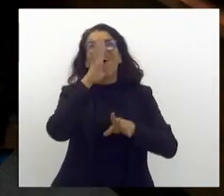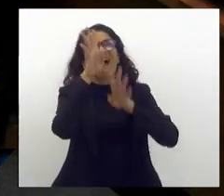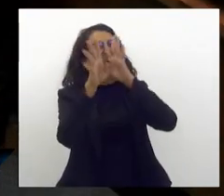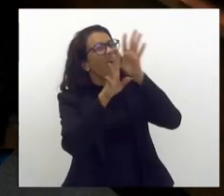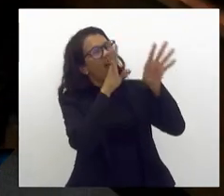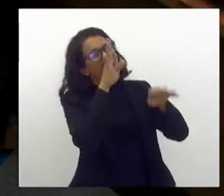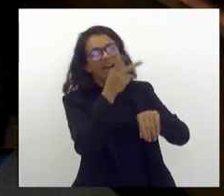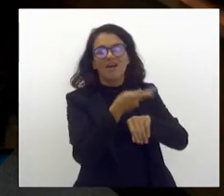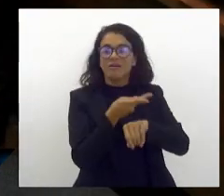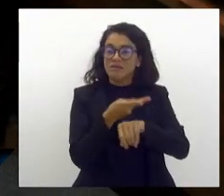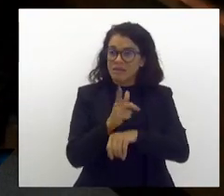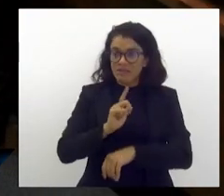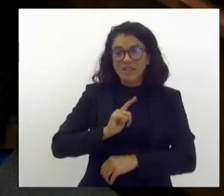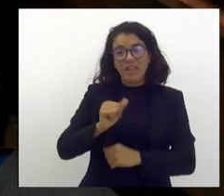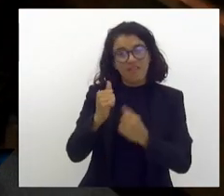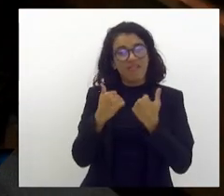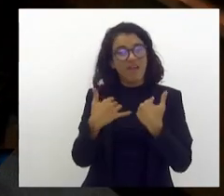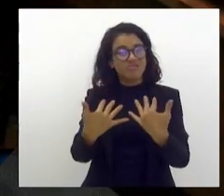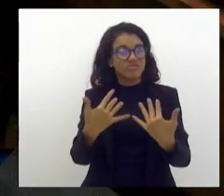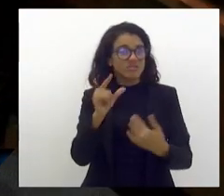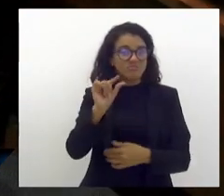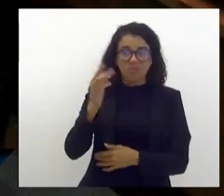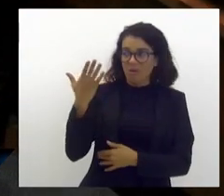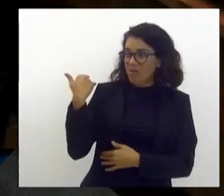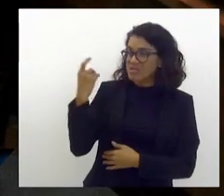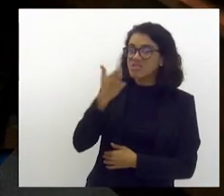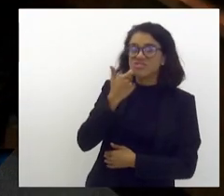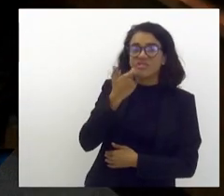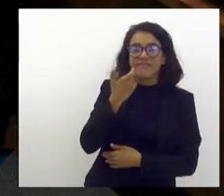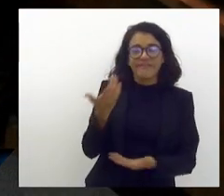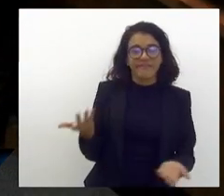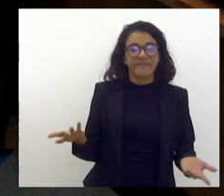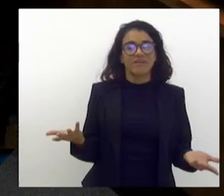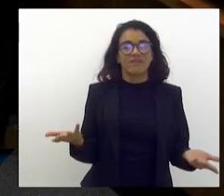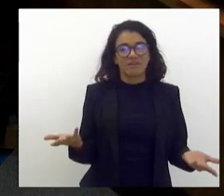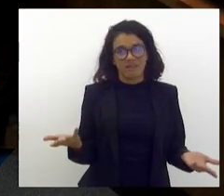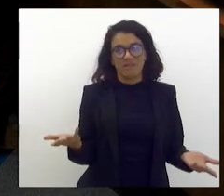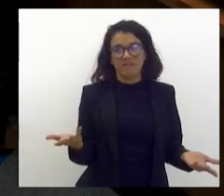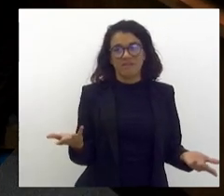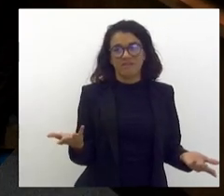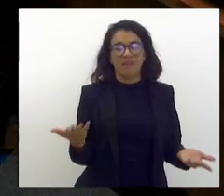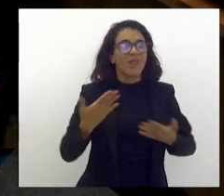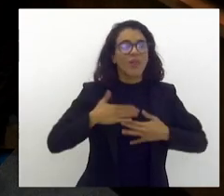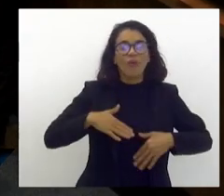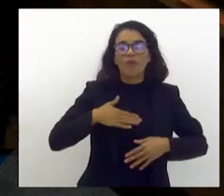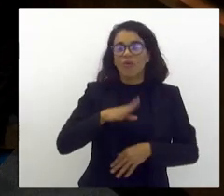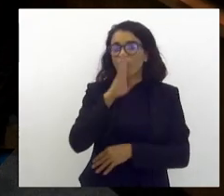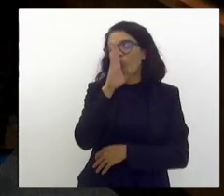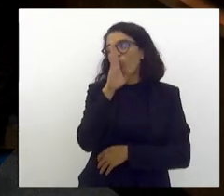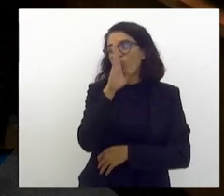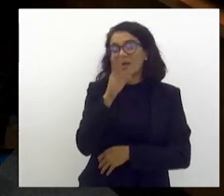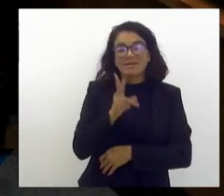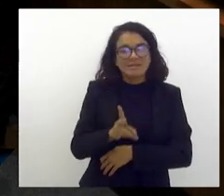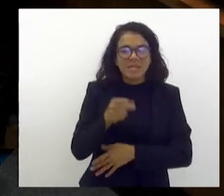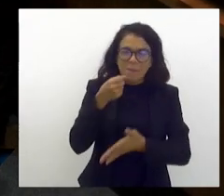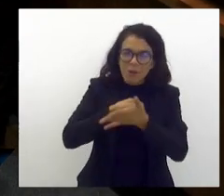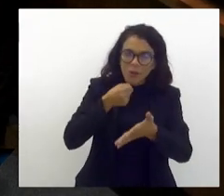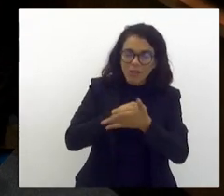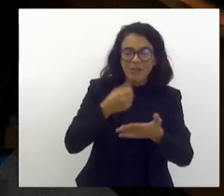mas fez audiência há poucos dias atrás e não sossega, está sempre nas boas